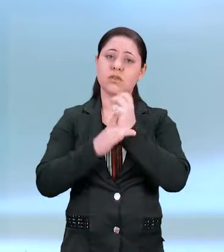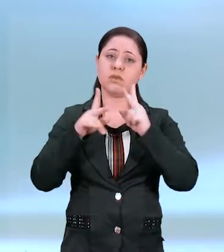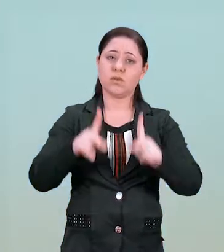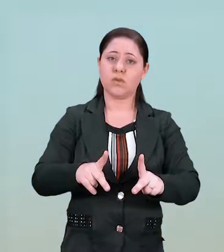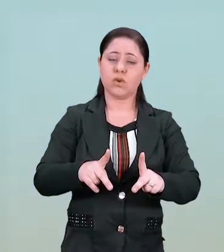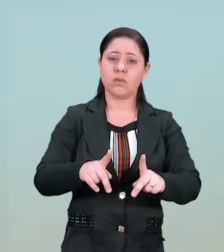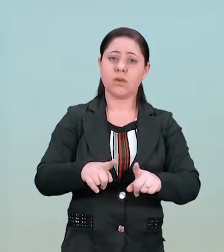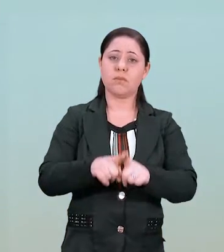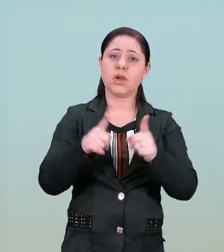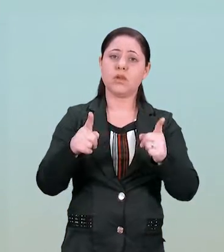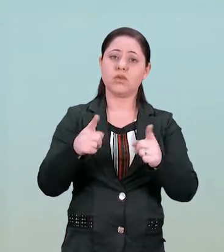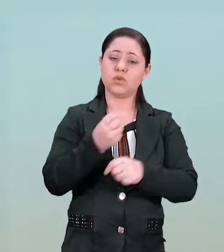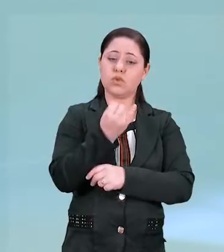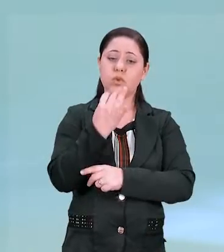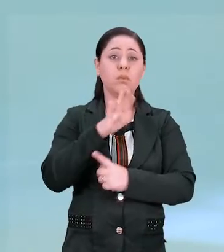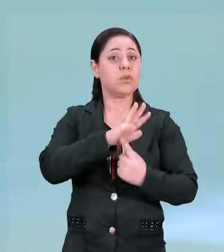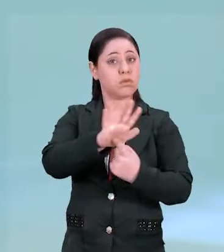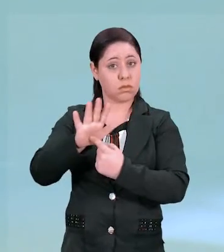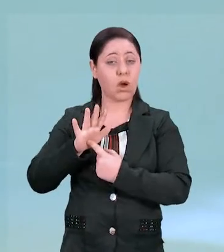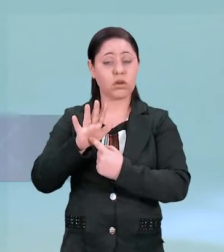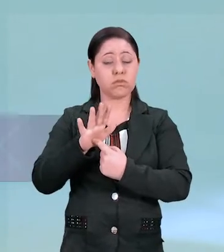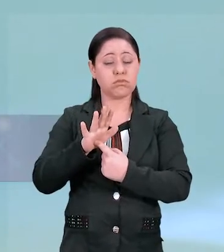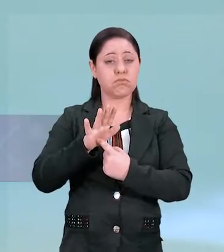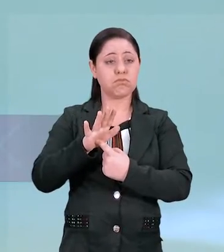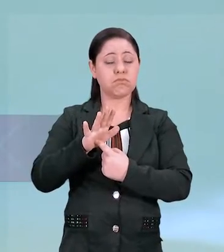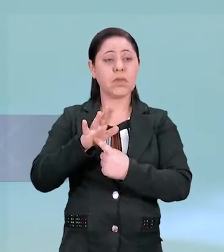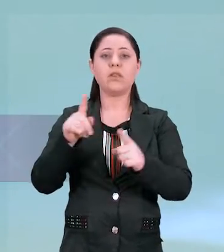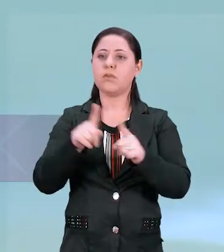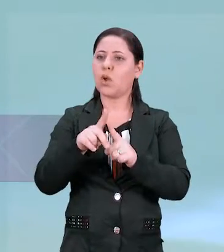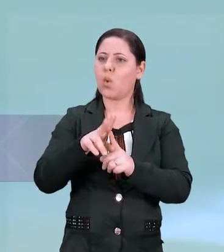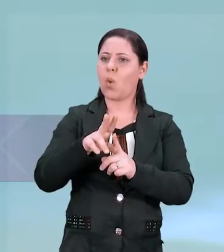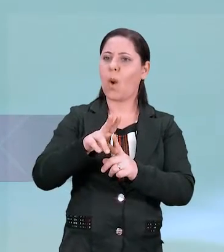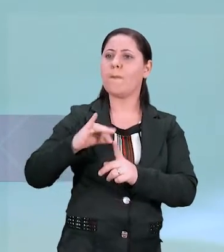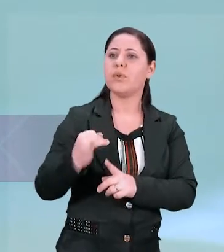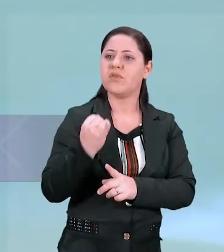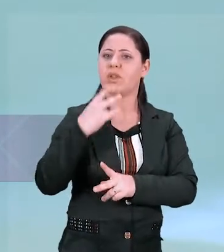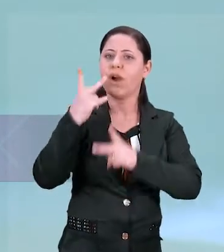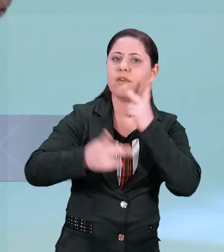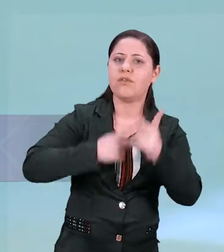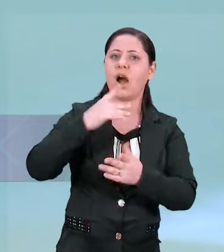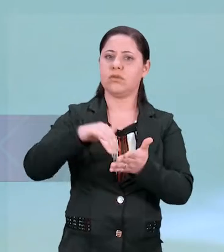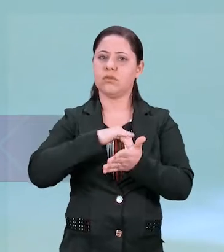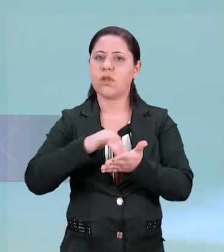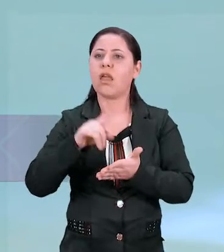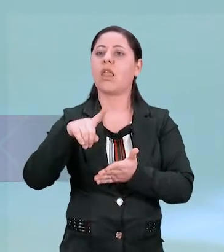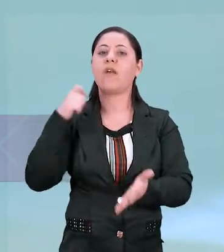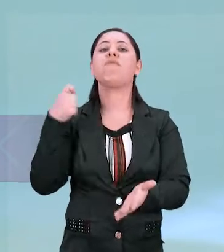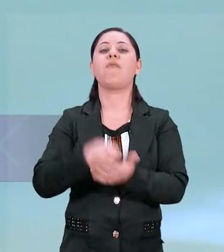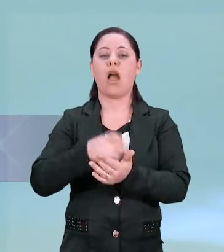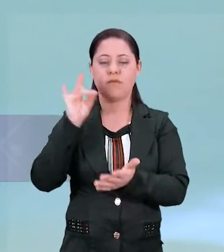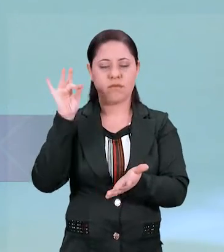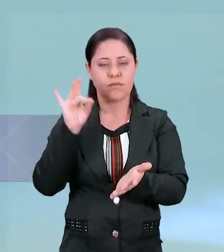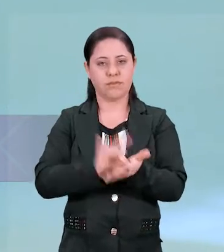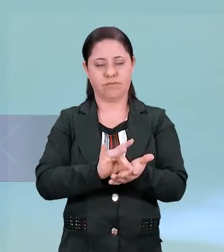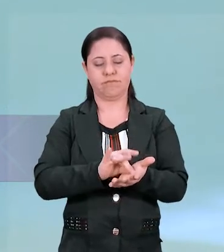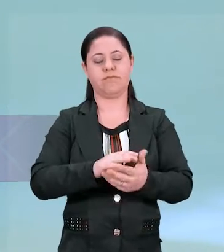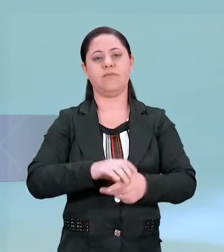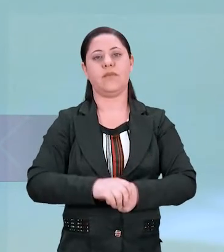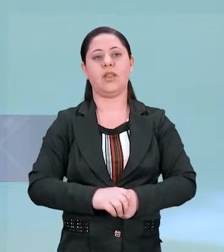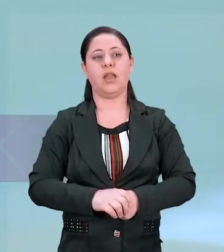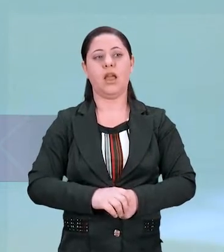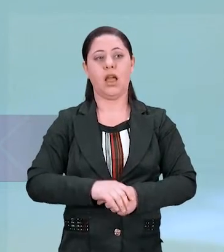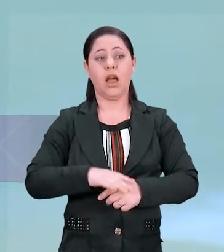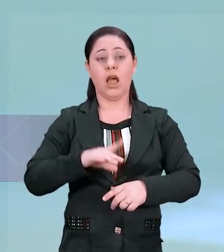mas cujos números refletem a segurança pública. No gancho da fala do secretário, tem muita procedência. Normalmente,